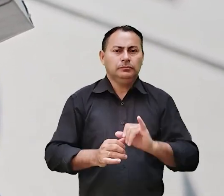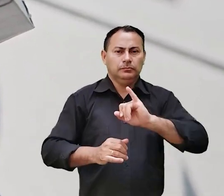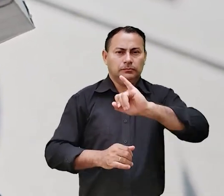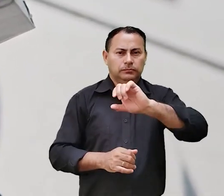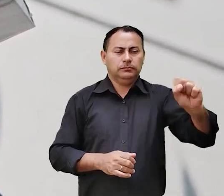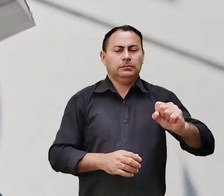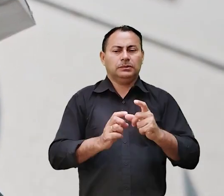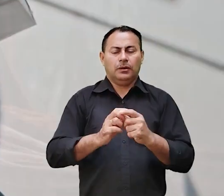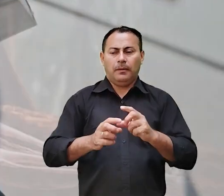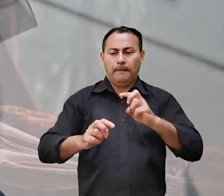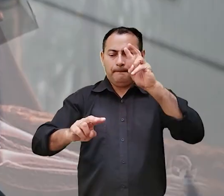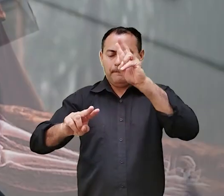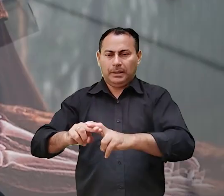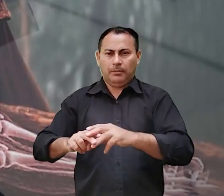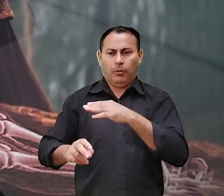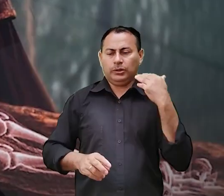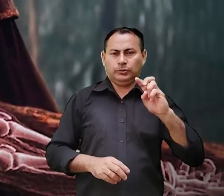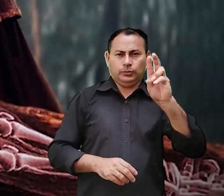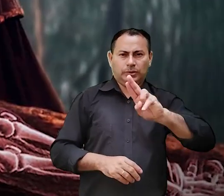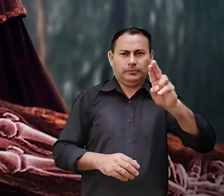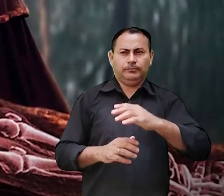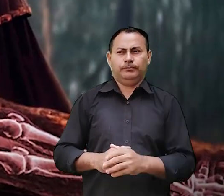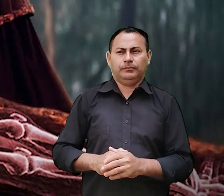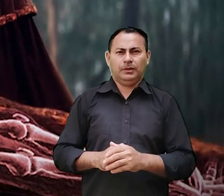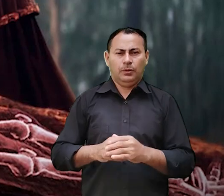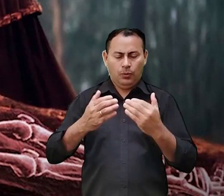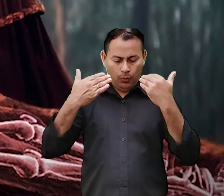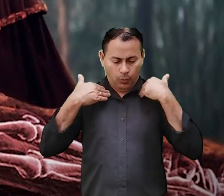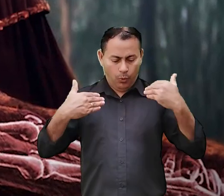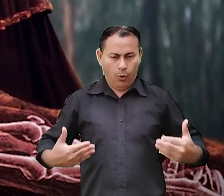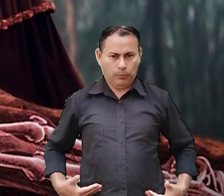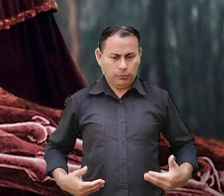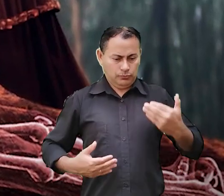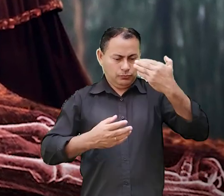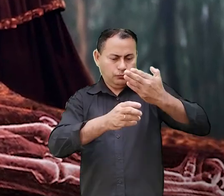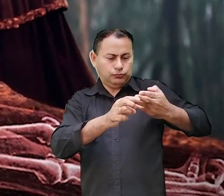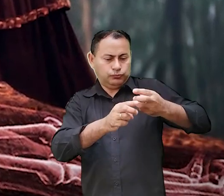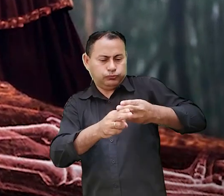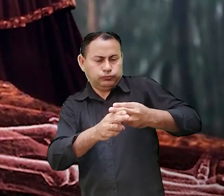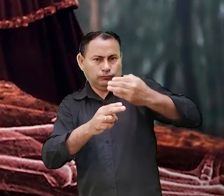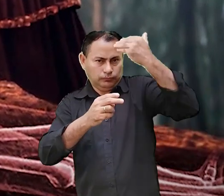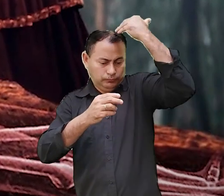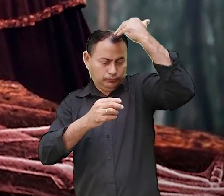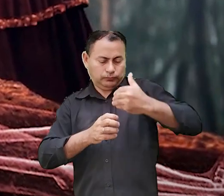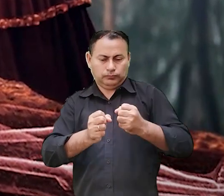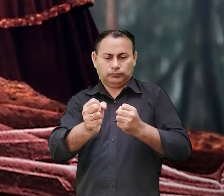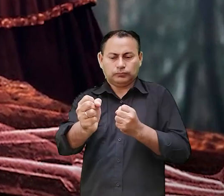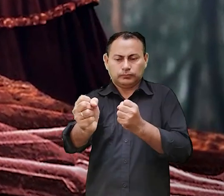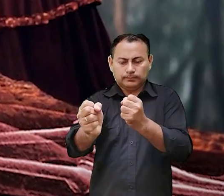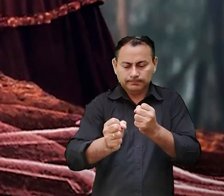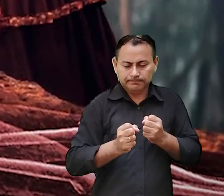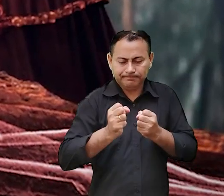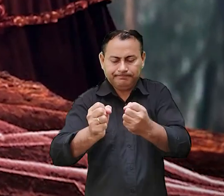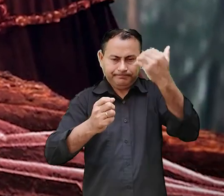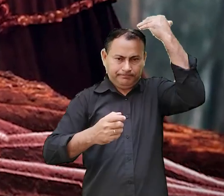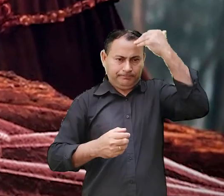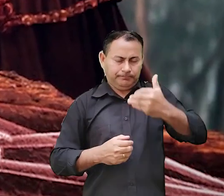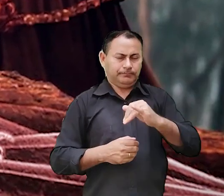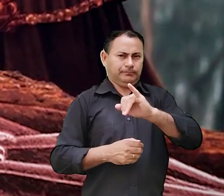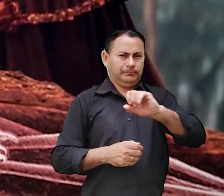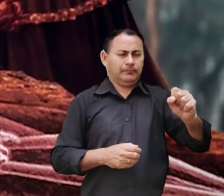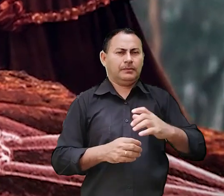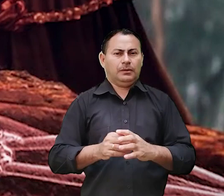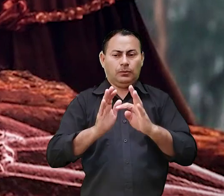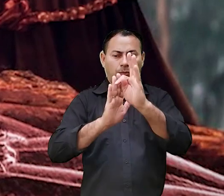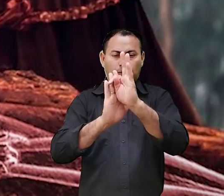sentenciou Isaías a pena de morte tradicionalmente usada o corpo era Cerrado ao meio com um tronco de madeira muitos